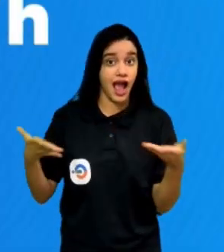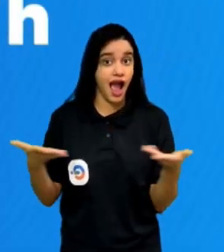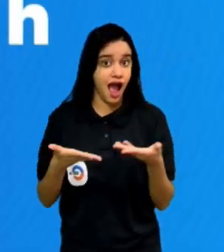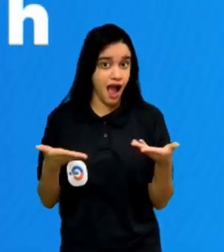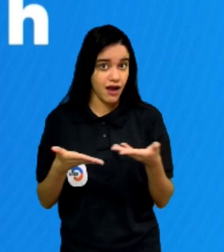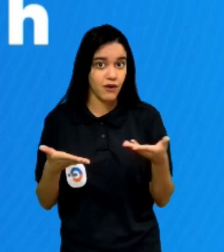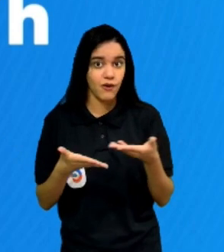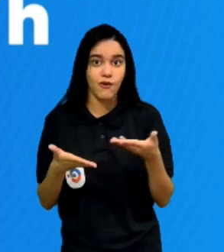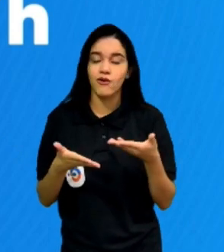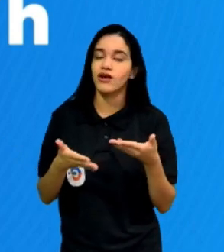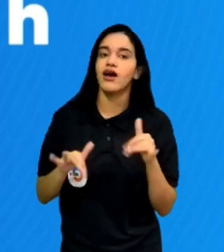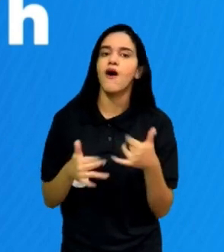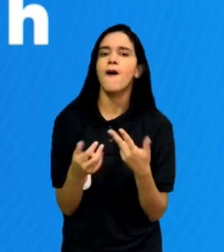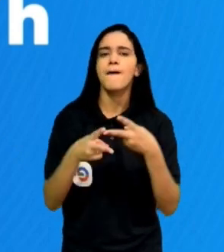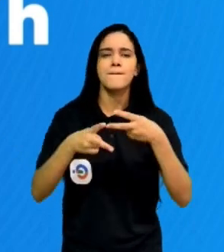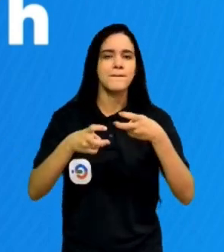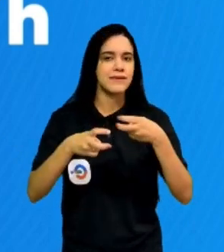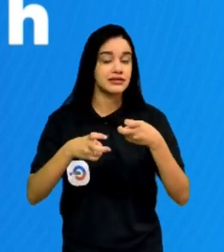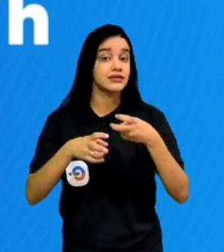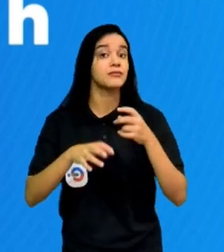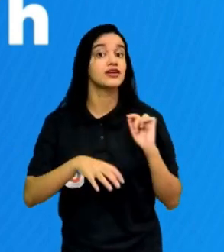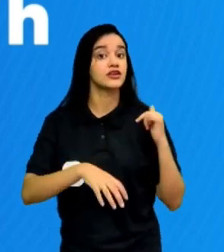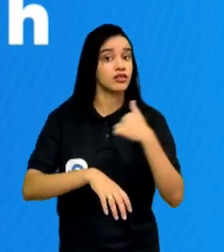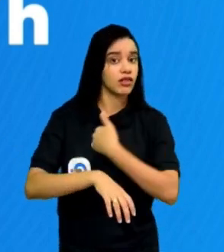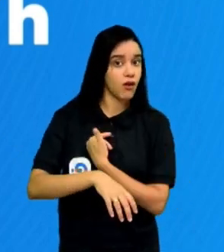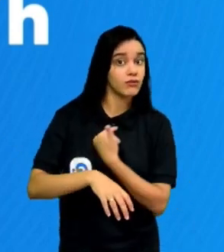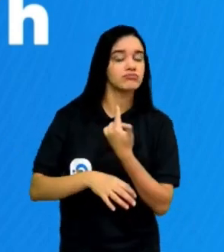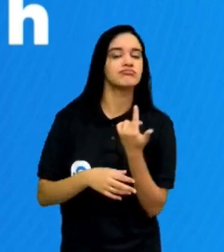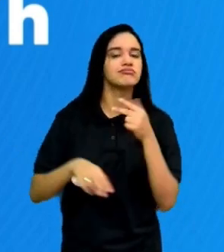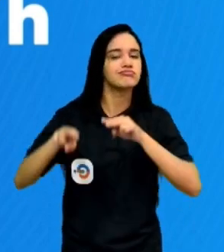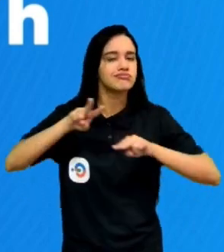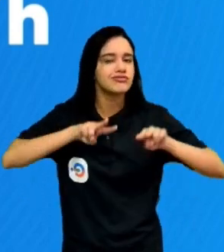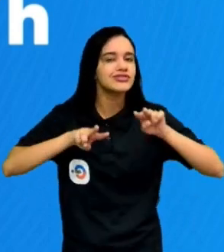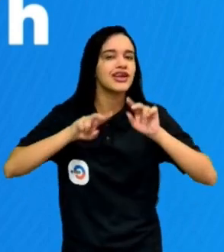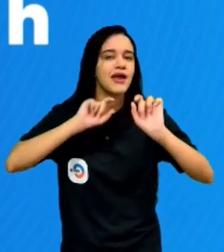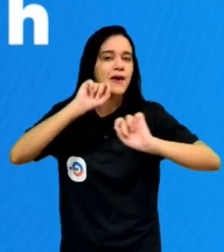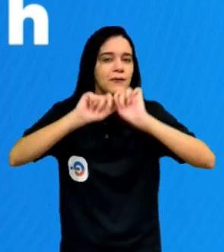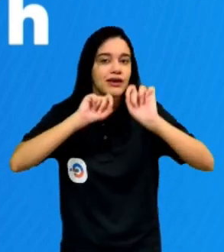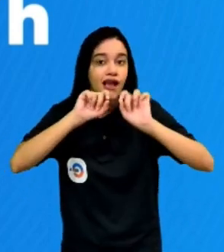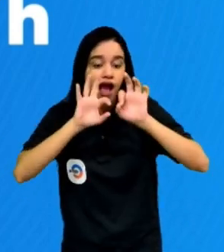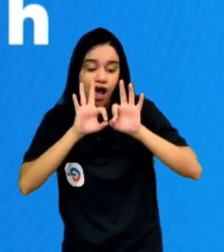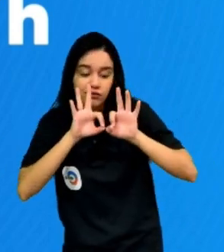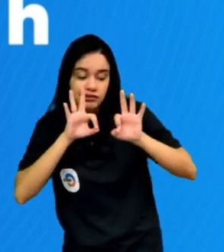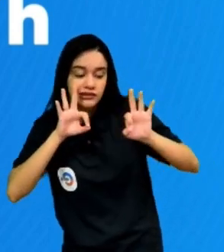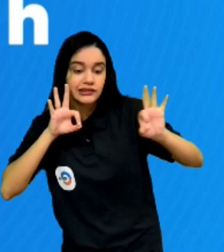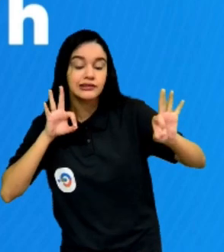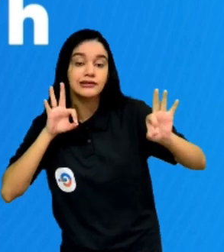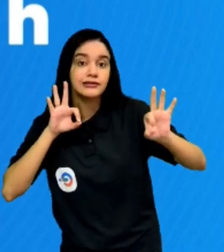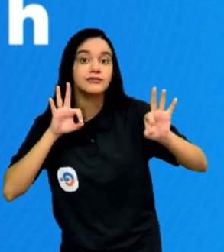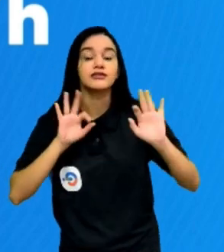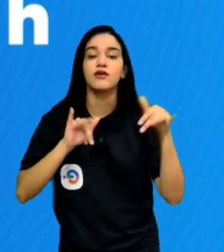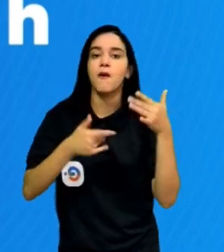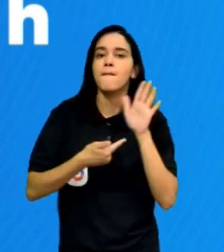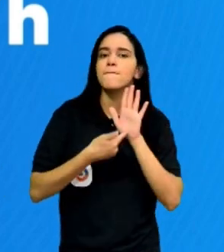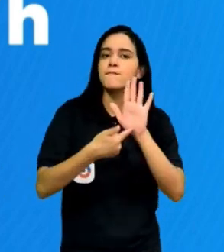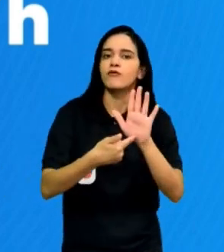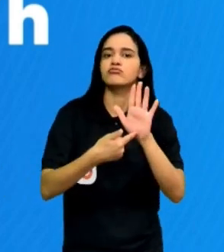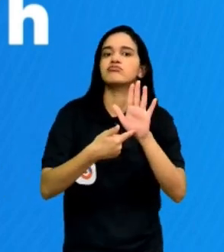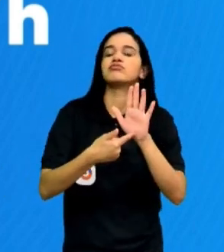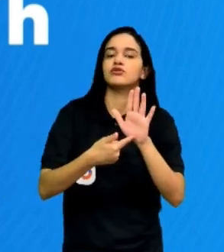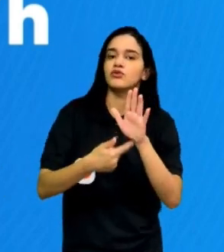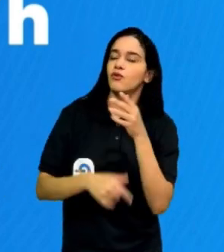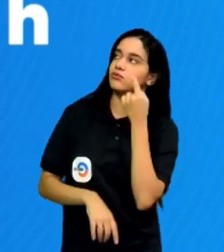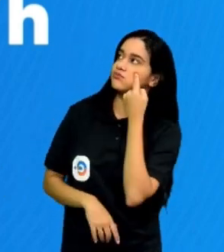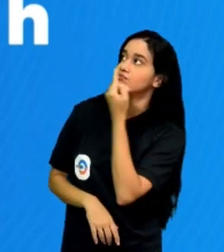que a primeira grandeza que podemos identificar aí é a grandeza distância, como foi indicado no mapa, uma distância de